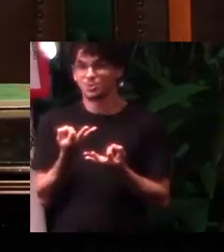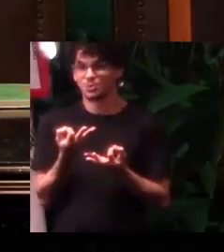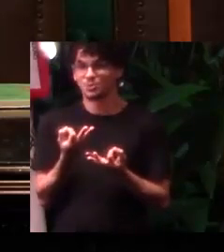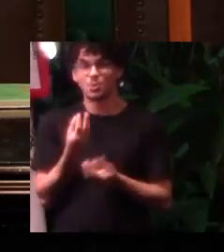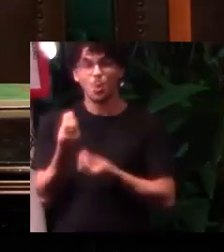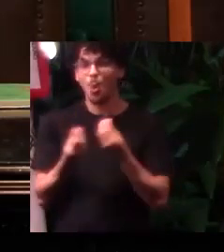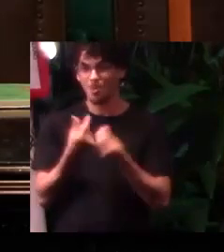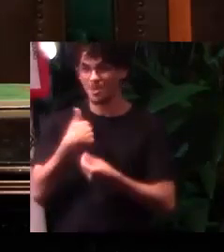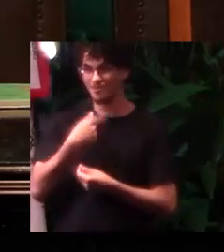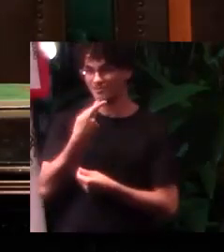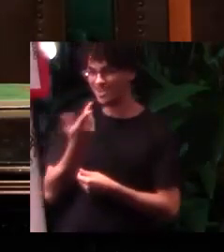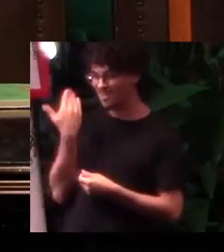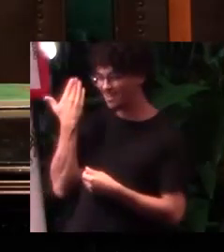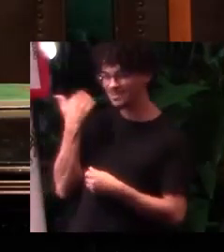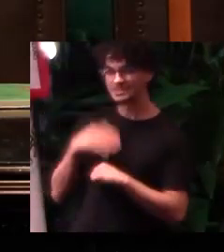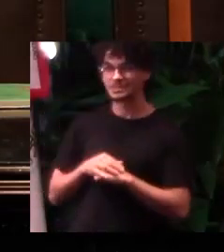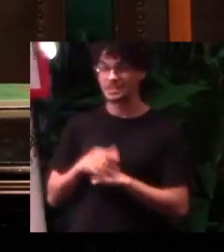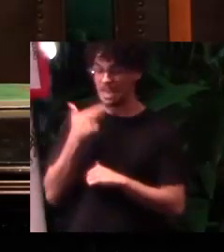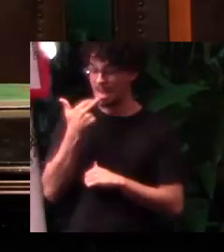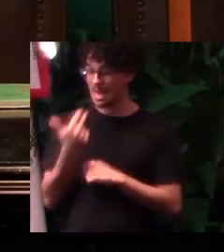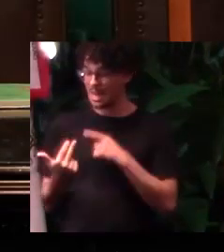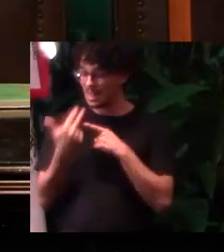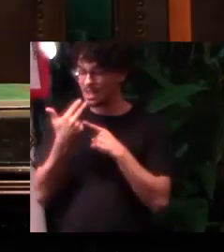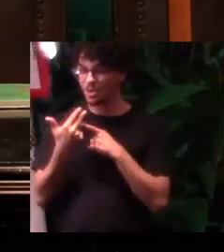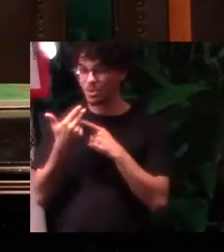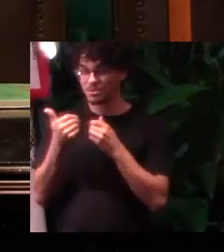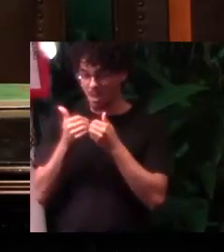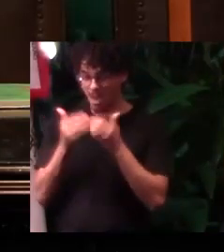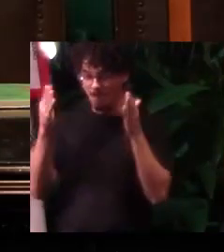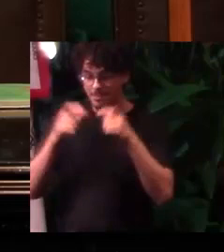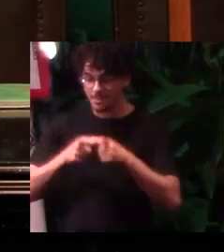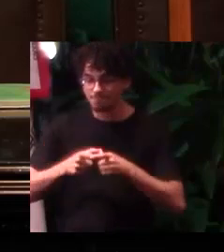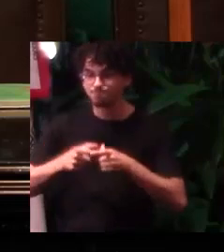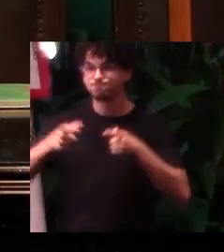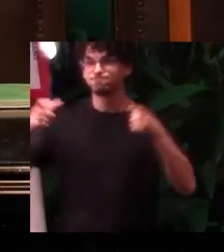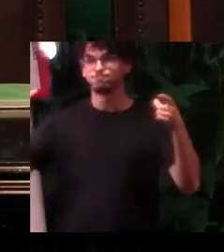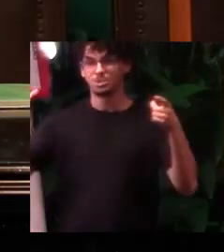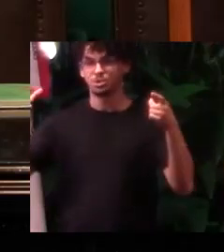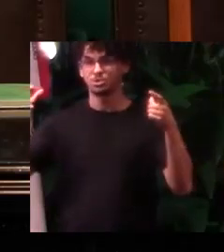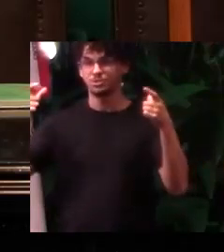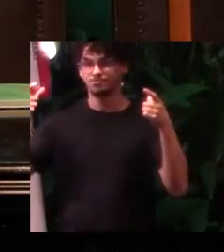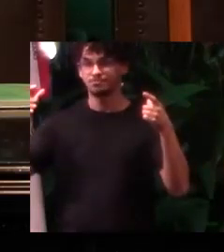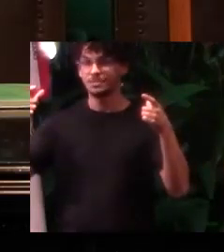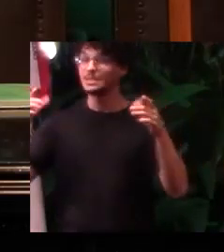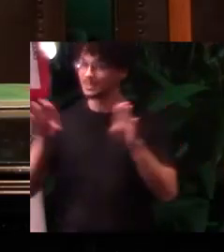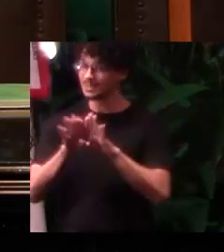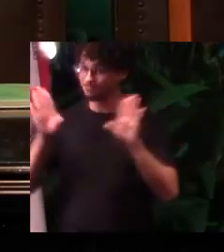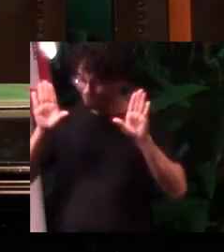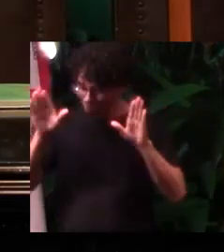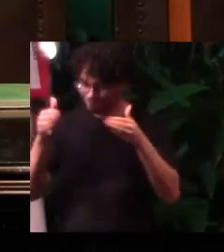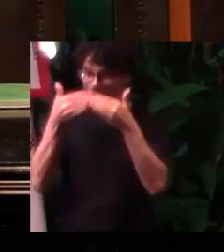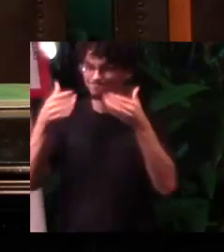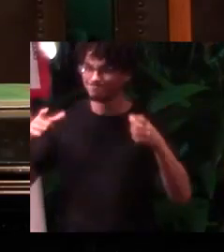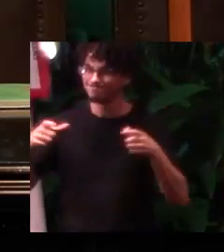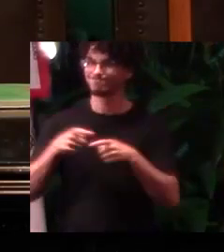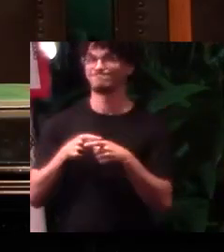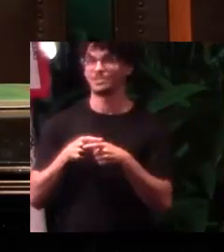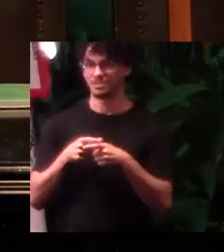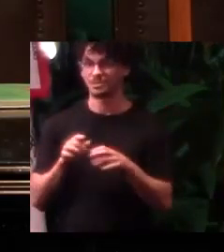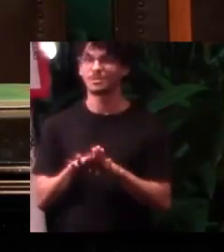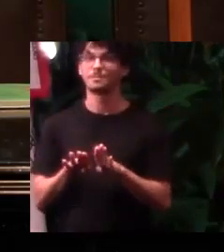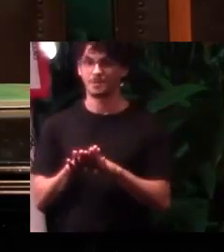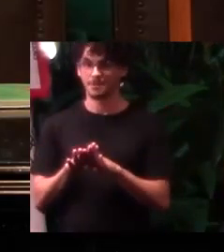que a linguagem amplia os nossos horizontes de mundo e também fecha. E à medida que você